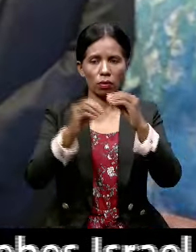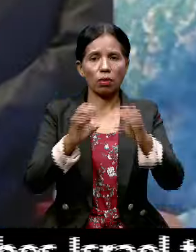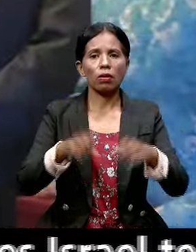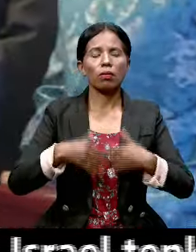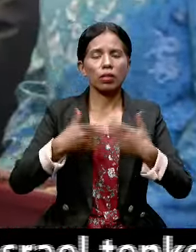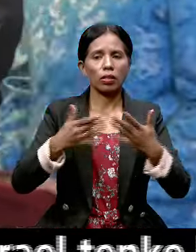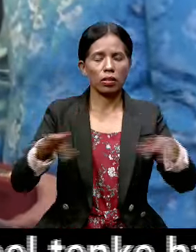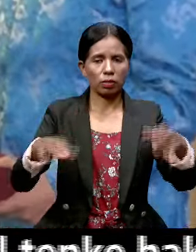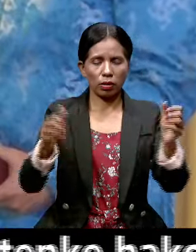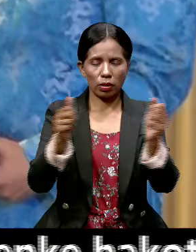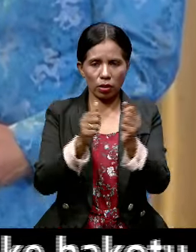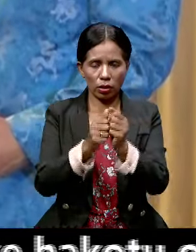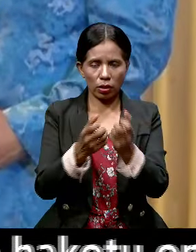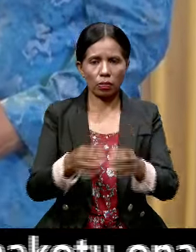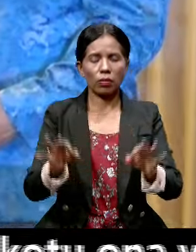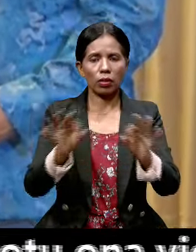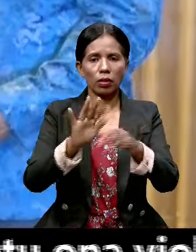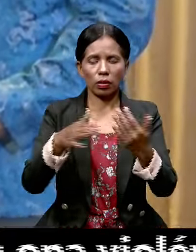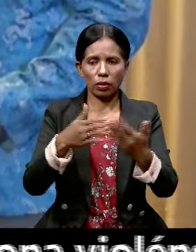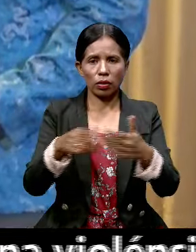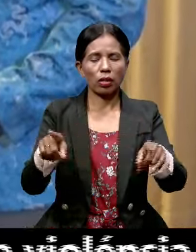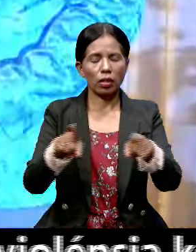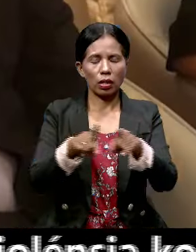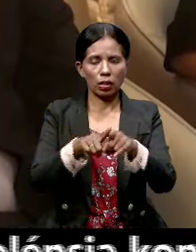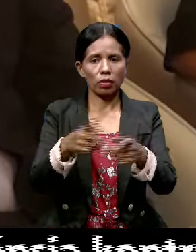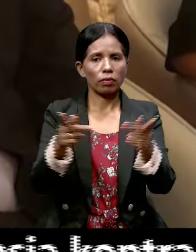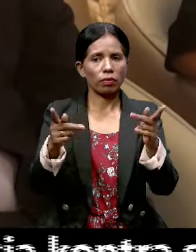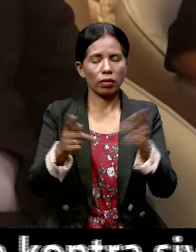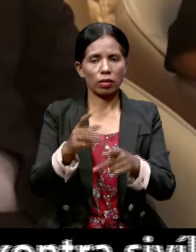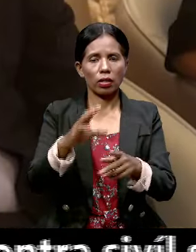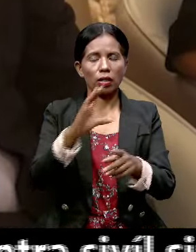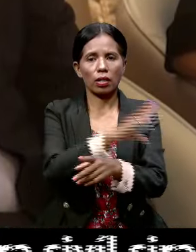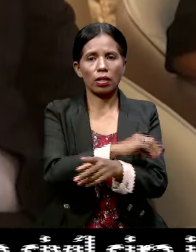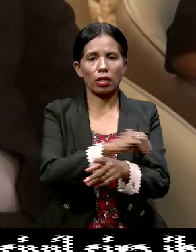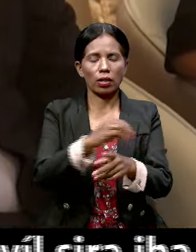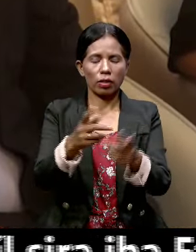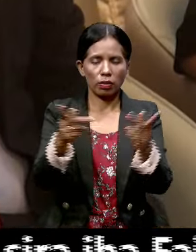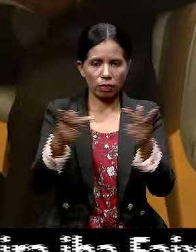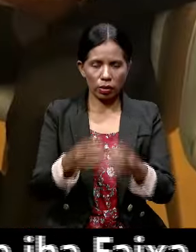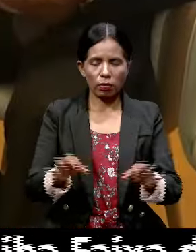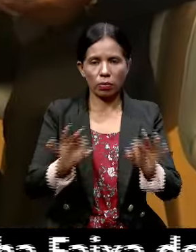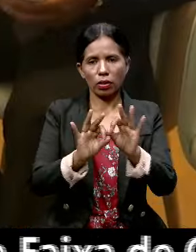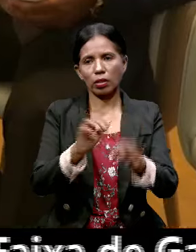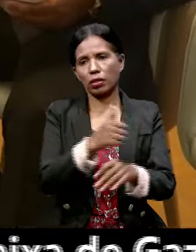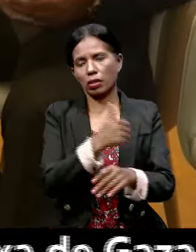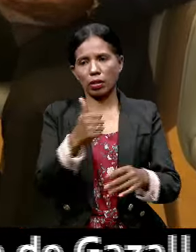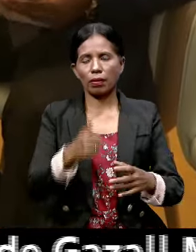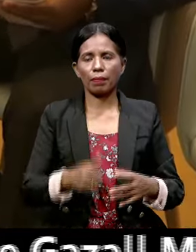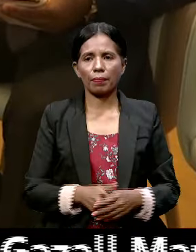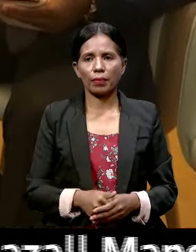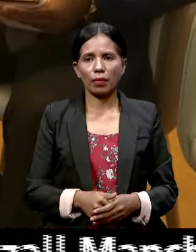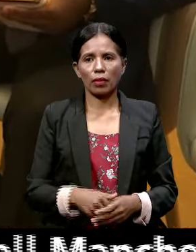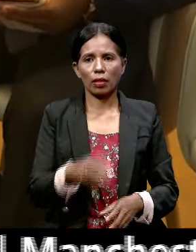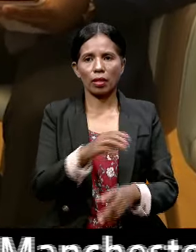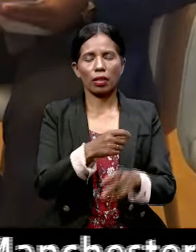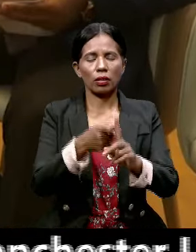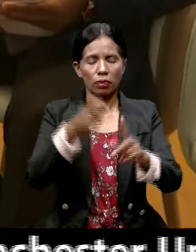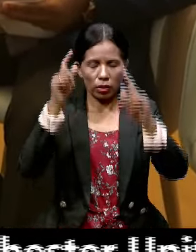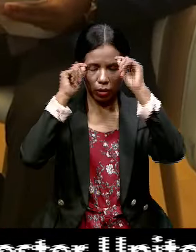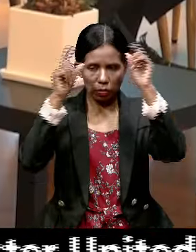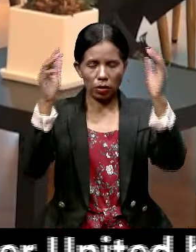Mútuo e a área prioridade Sira, nesse setor turismo, agricultura, no área importante Sira Selo. Nunemos, delegação do